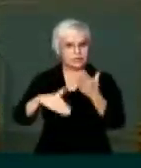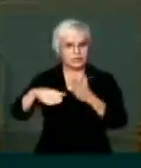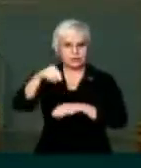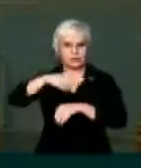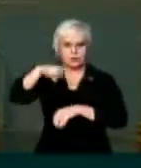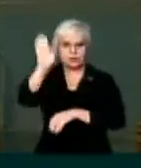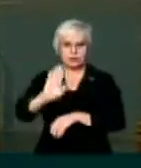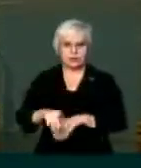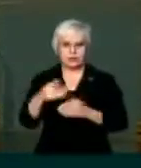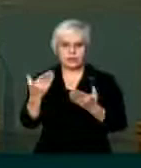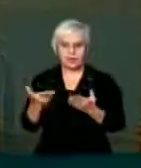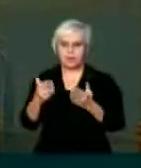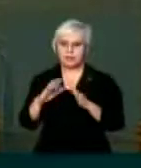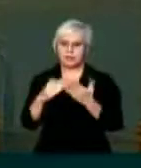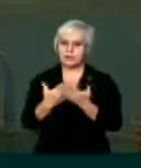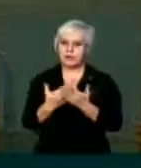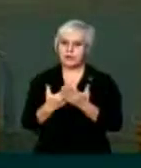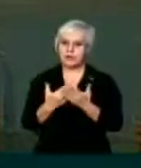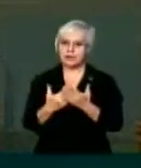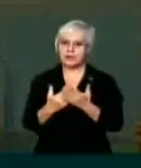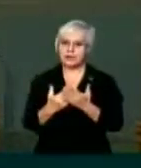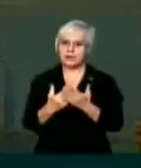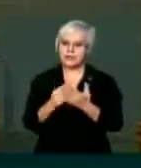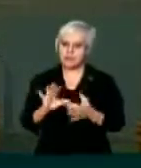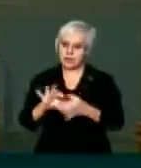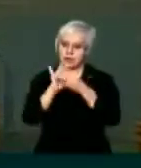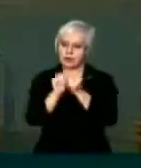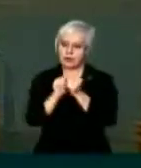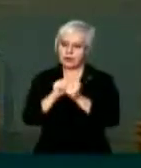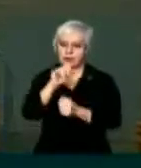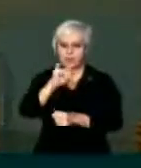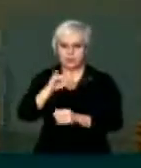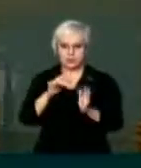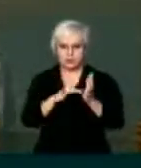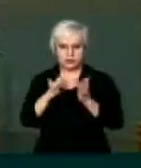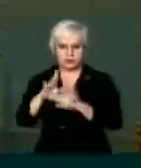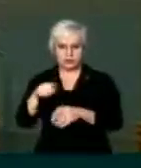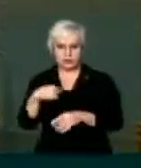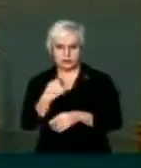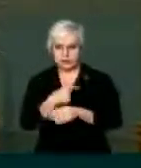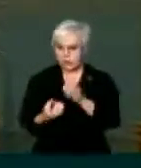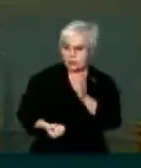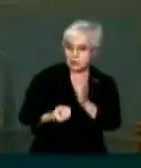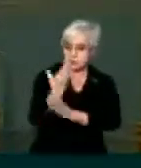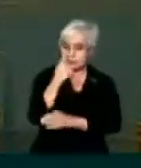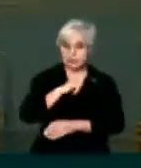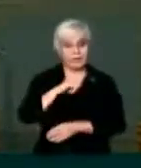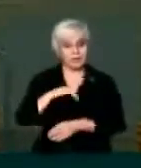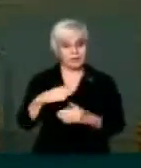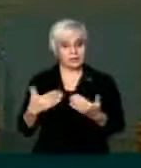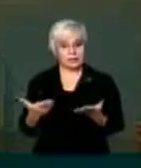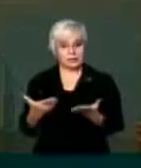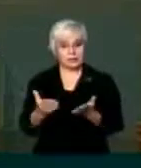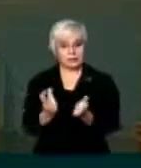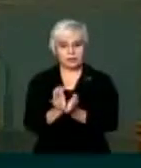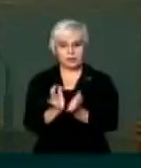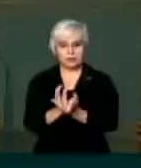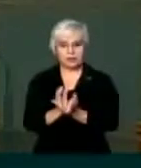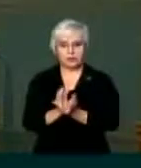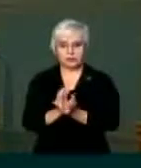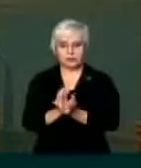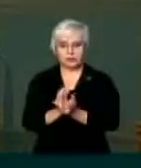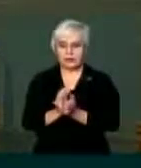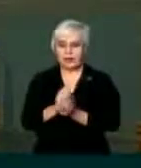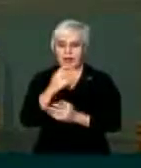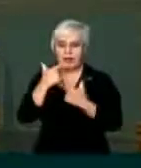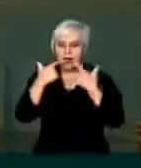dessa escola da Companhia de Jesus que a nossa oratória foi criada, que a nossa verve foi criada e que o português se